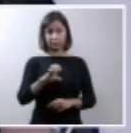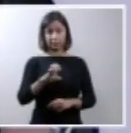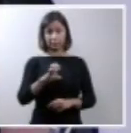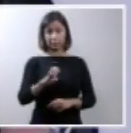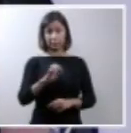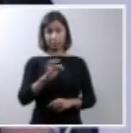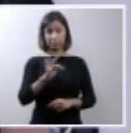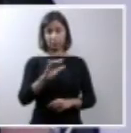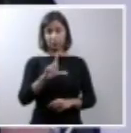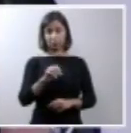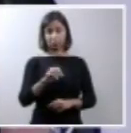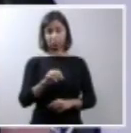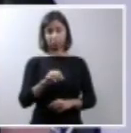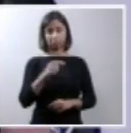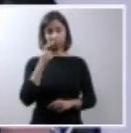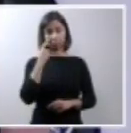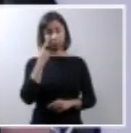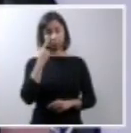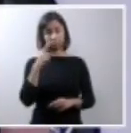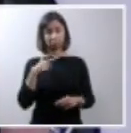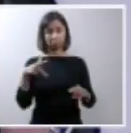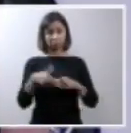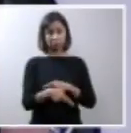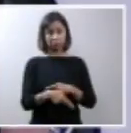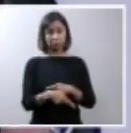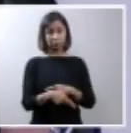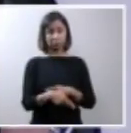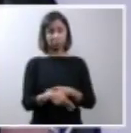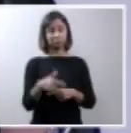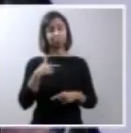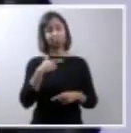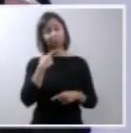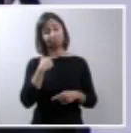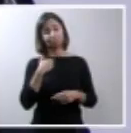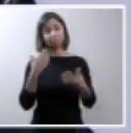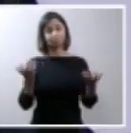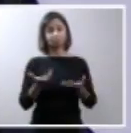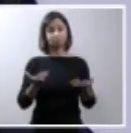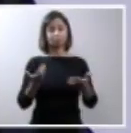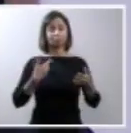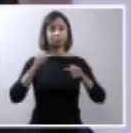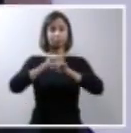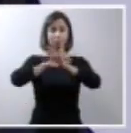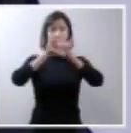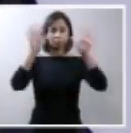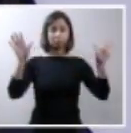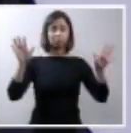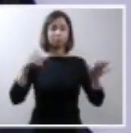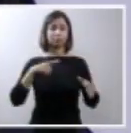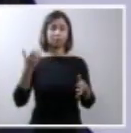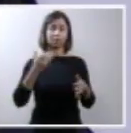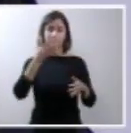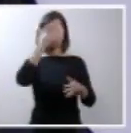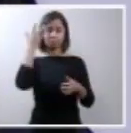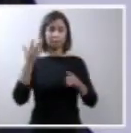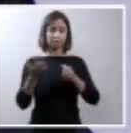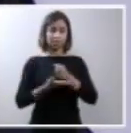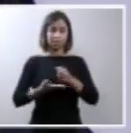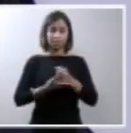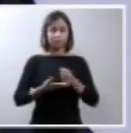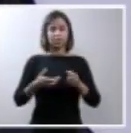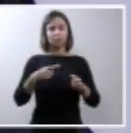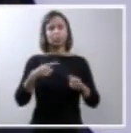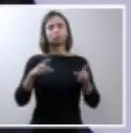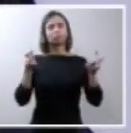proceder a interrupção o que se quer elucidação considerados os princípios em